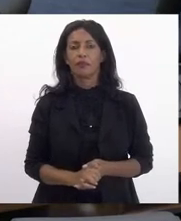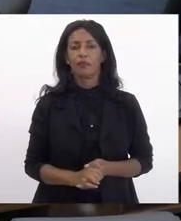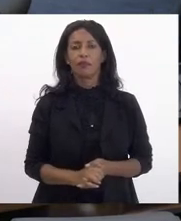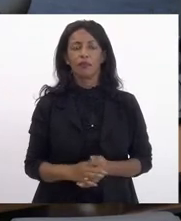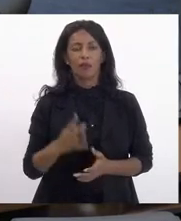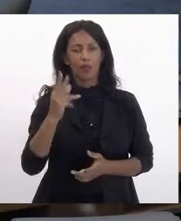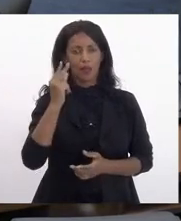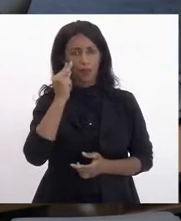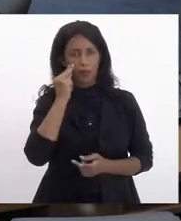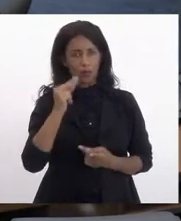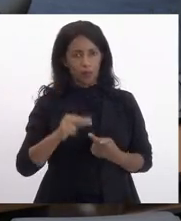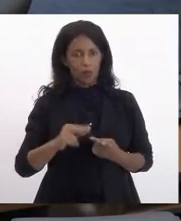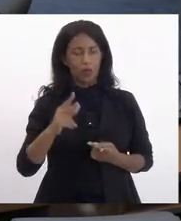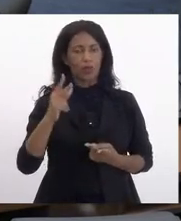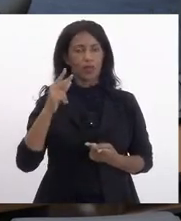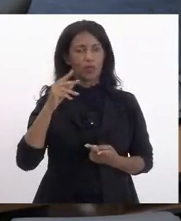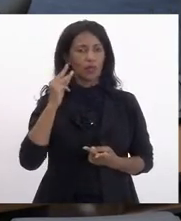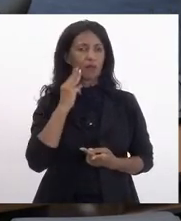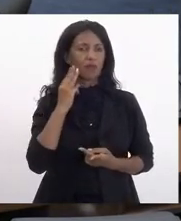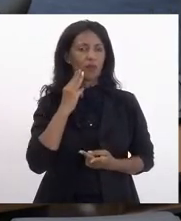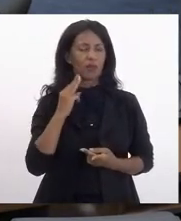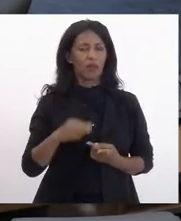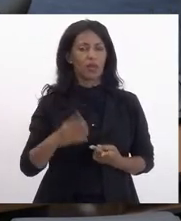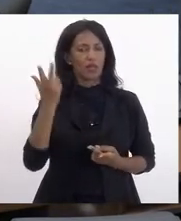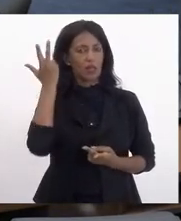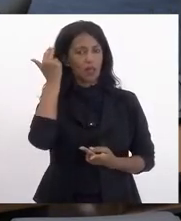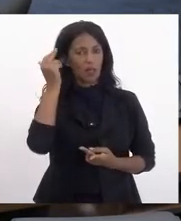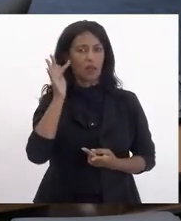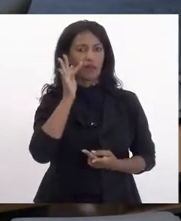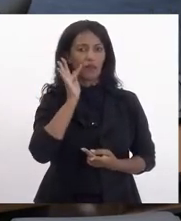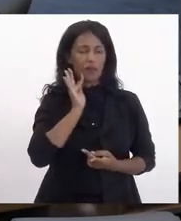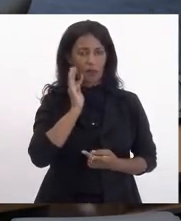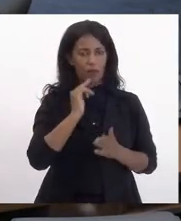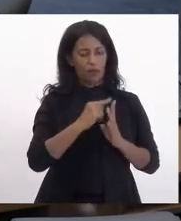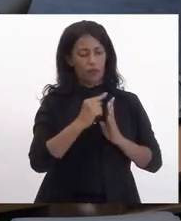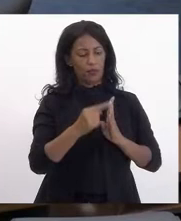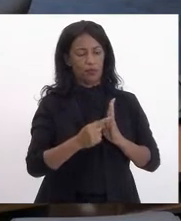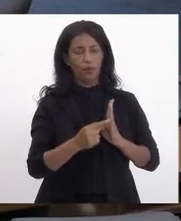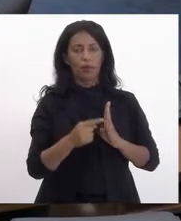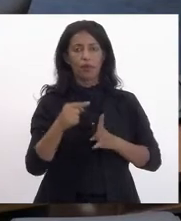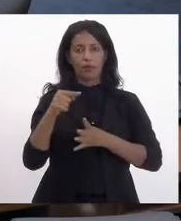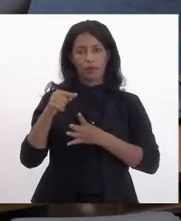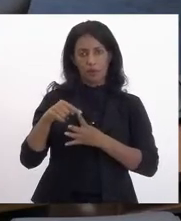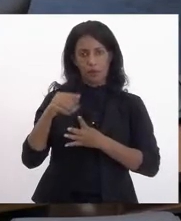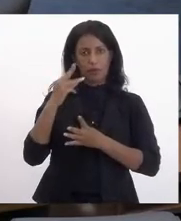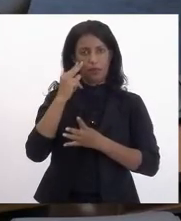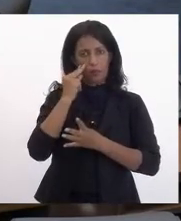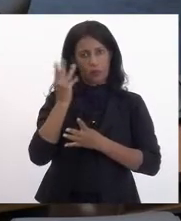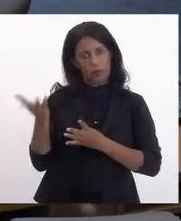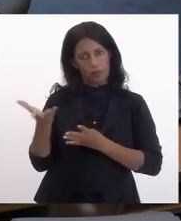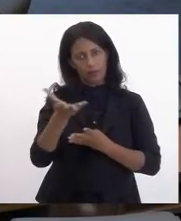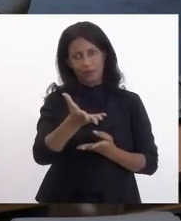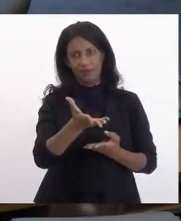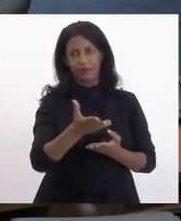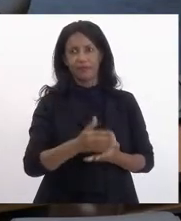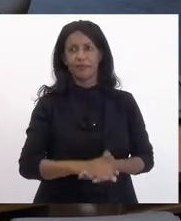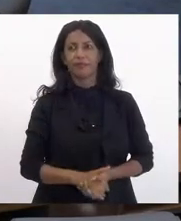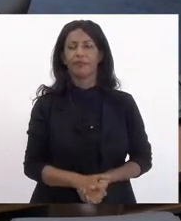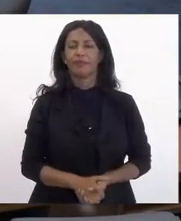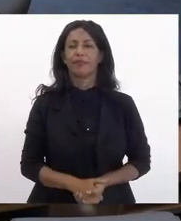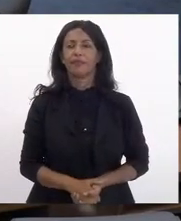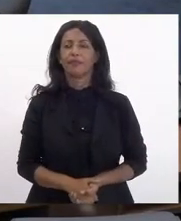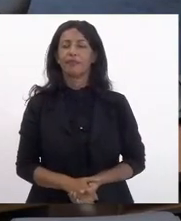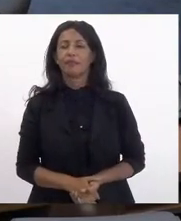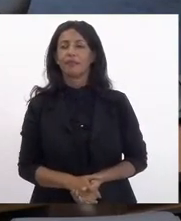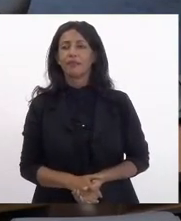Francisco, Valdec Carneiro, Eleomar Coelho, Flávio Serafini. Deputada Mônica Francisco.